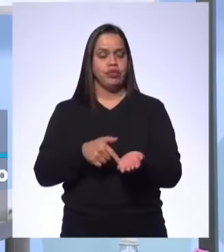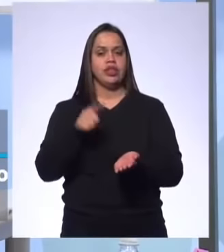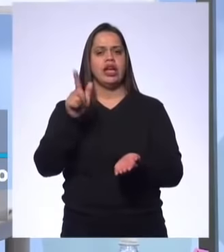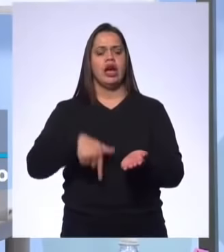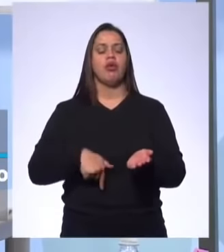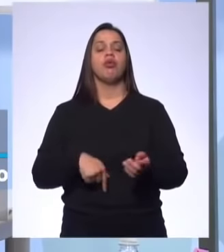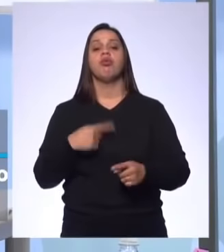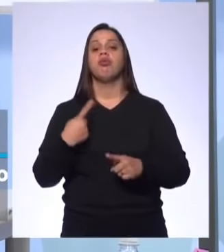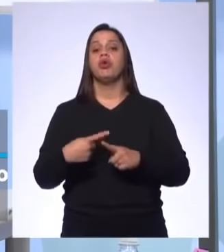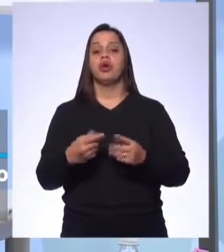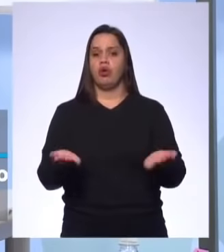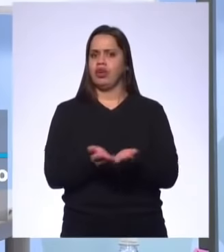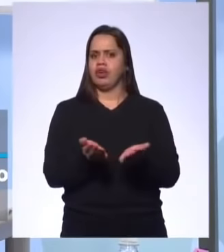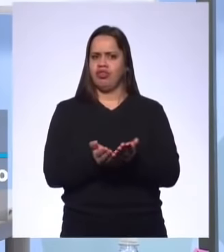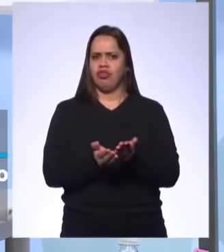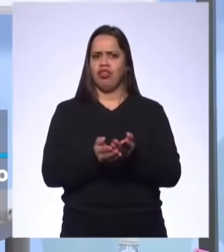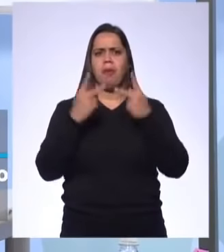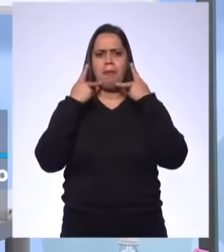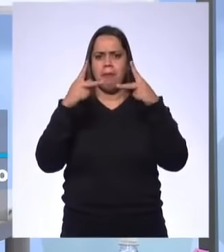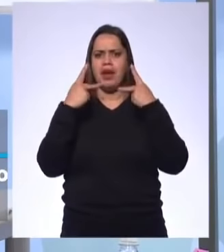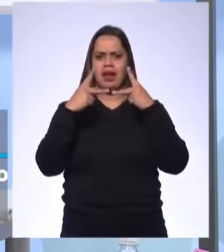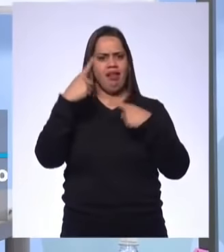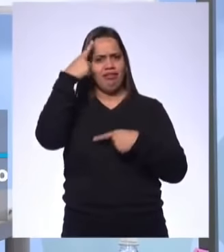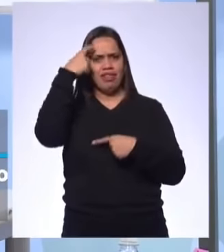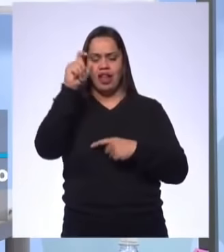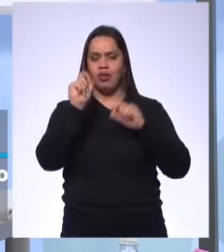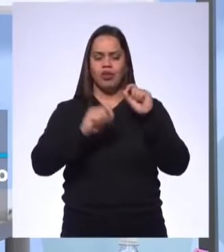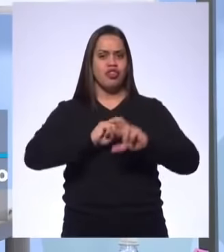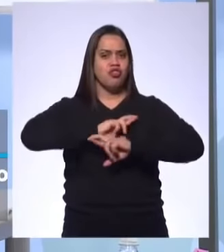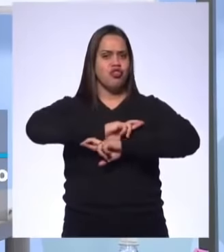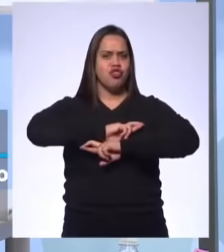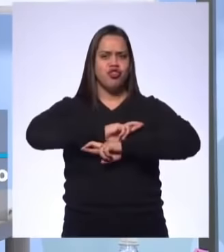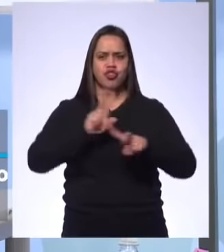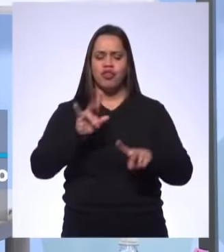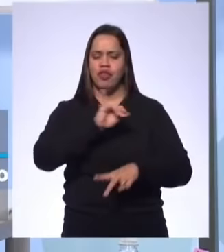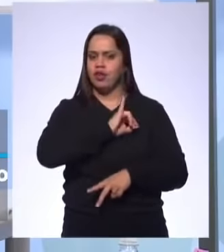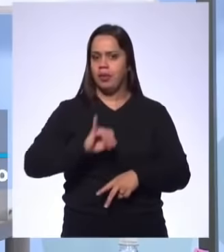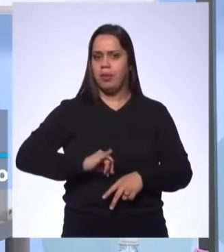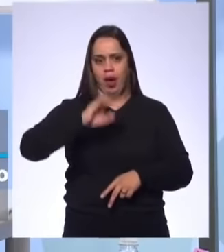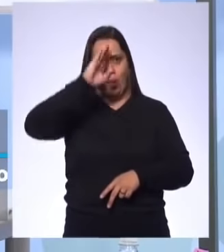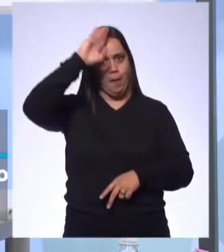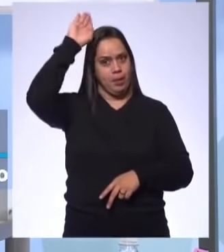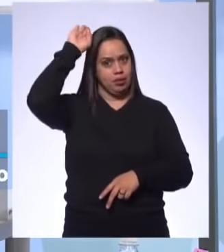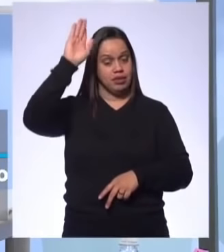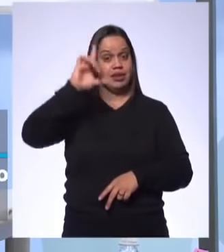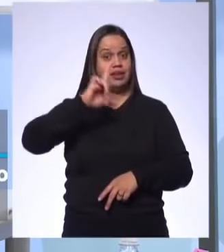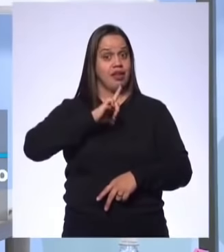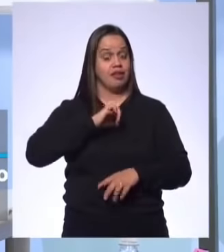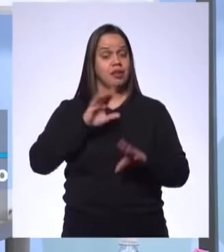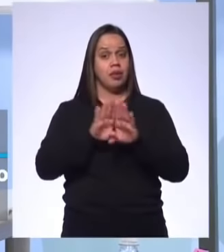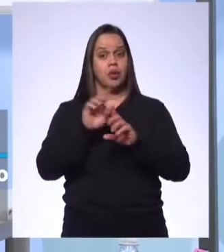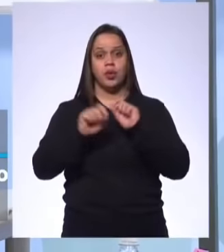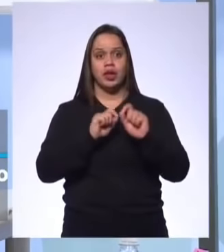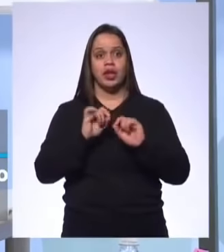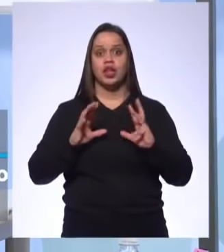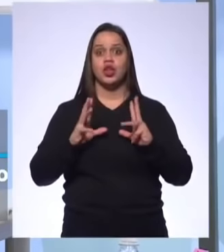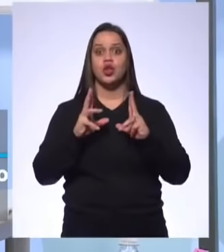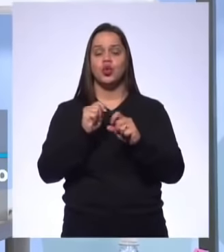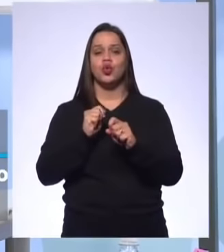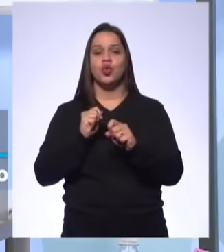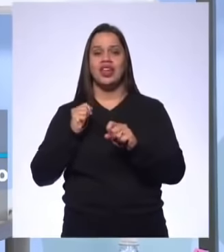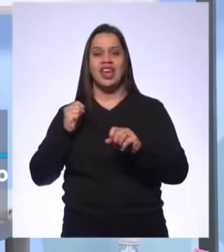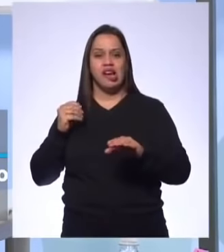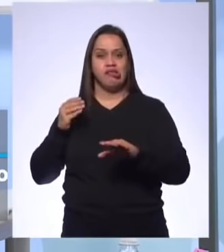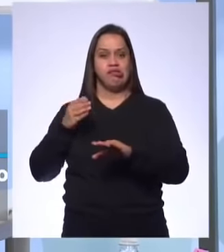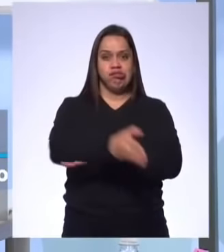pregava ideias totalmente diferentes daquelas do Império Romano. E nós tivemos também as invasões bárbaras. E